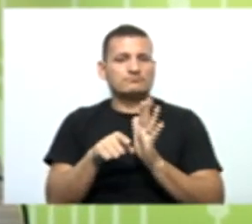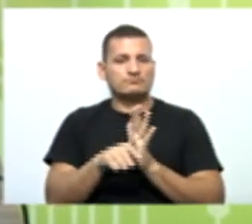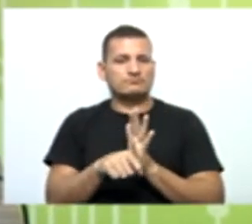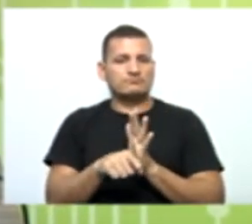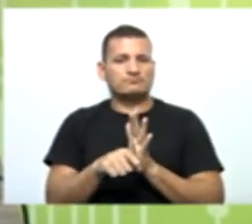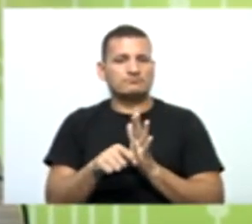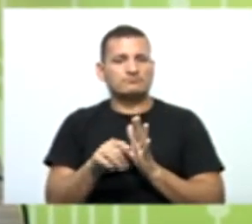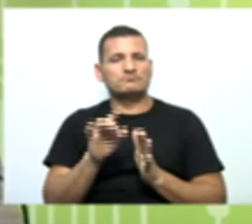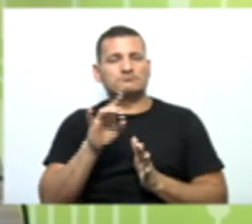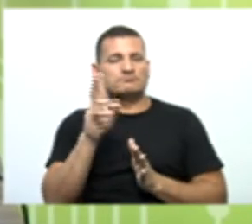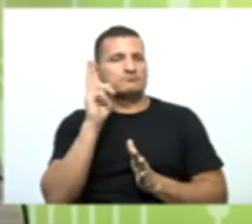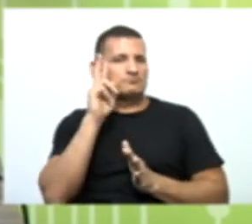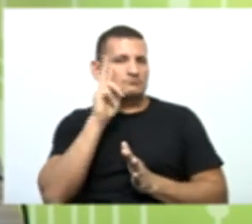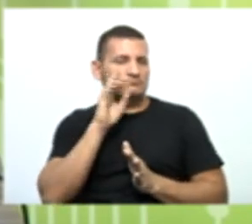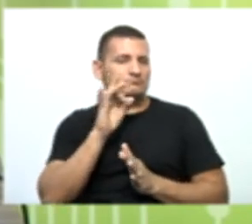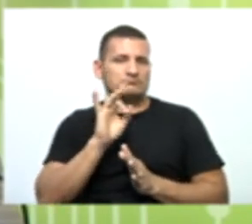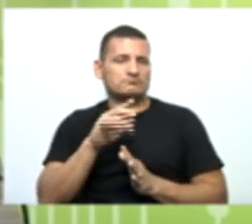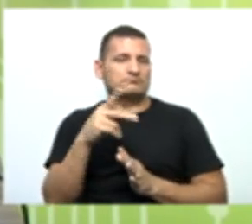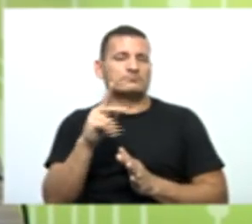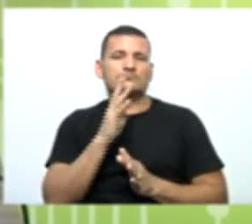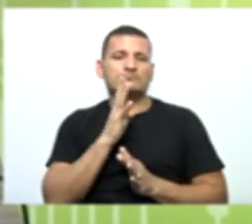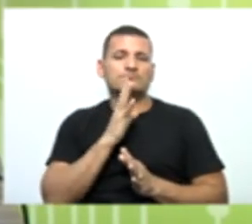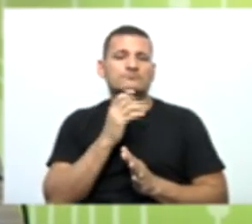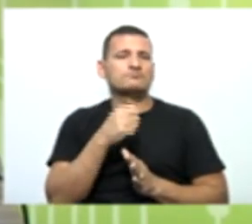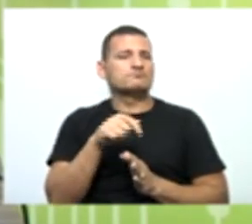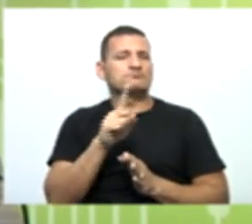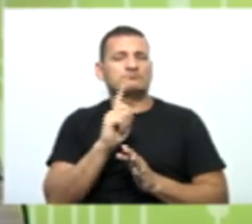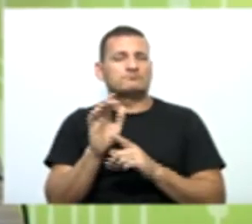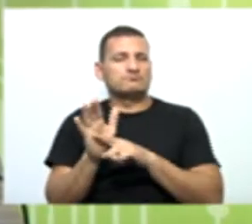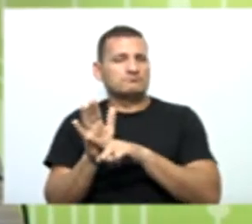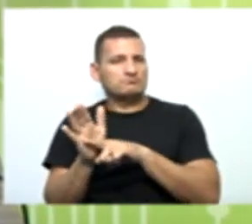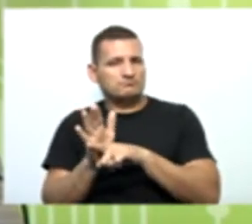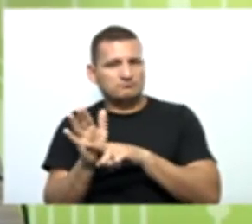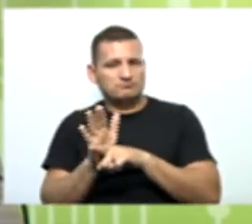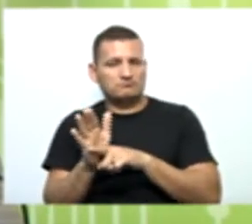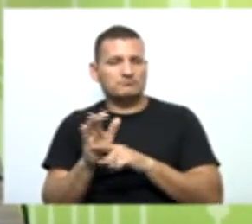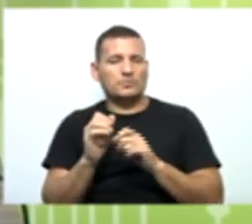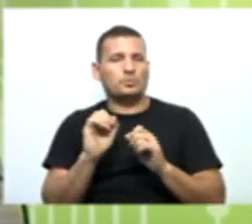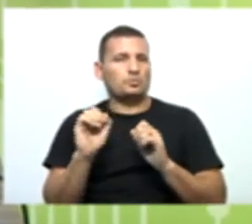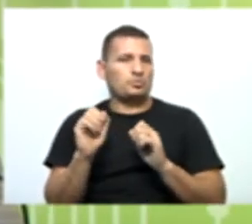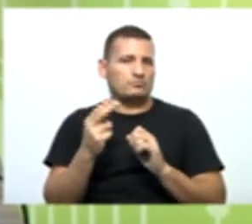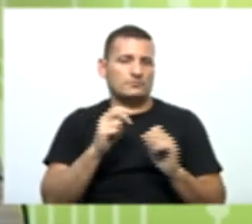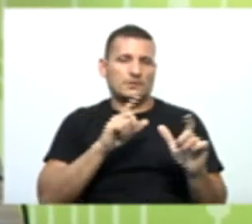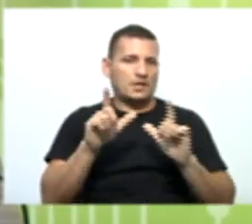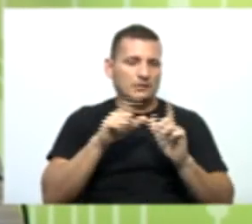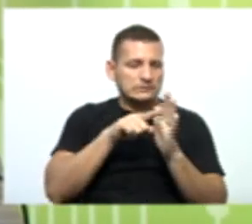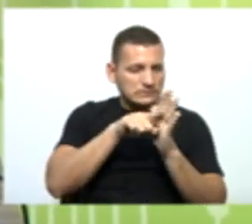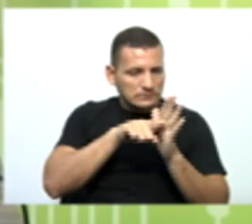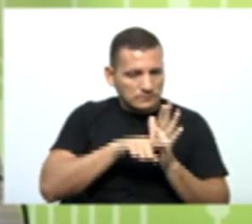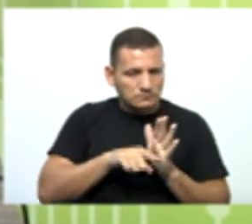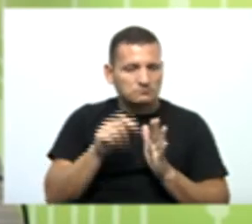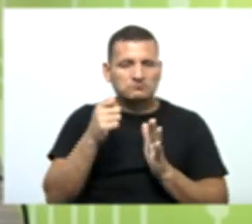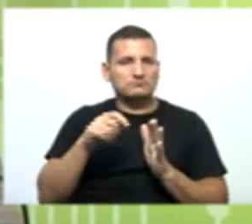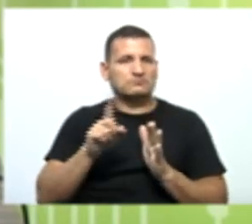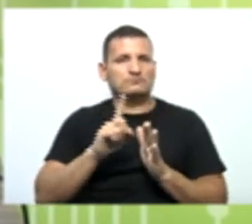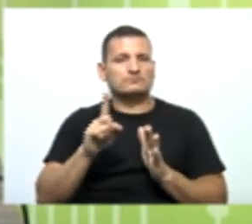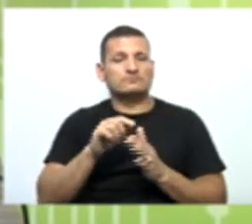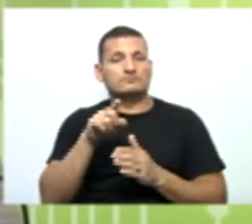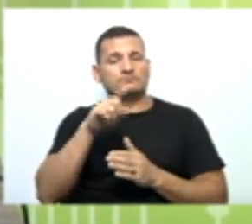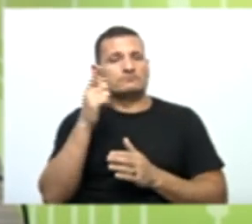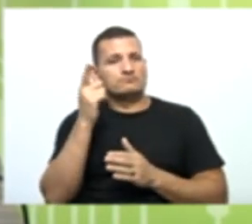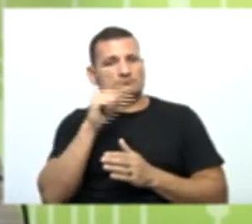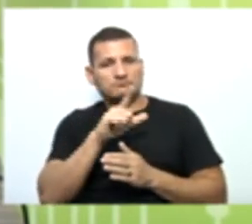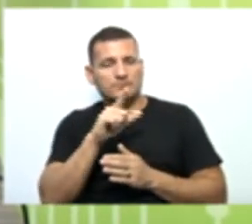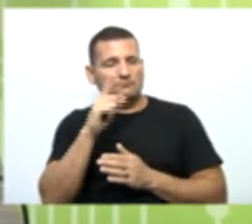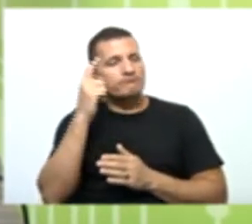só lembrando do seu conhecimento. Você não vai nem precisar voltar ali no slide para poder procurar o conceito. Ok? Você consegue por